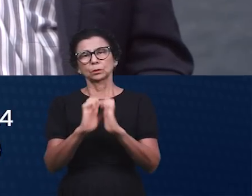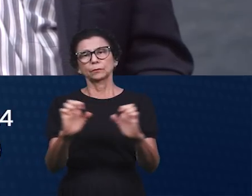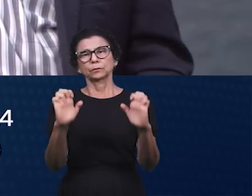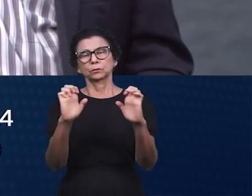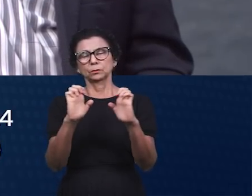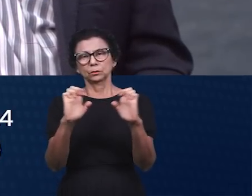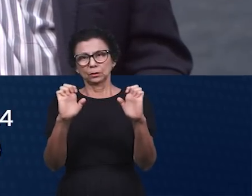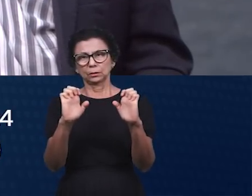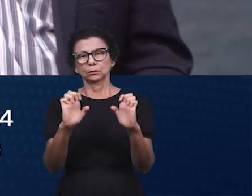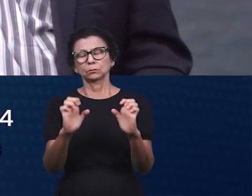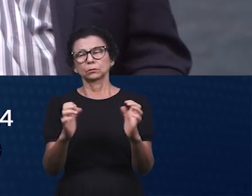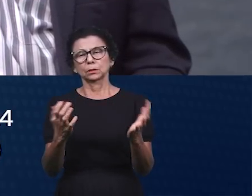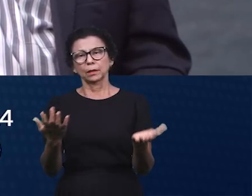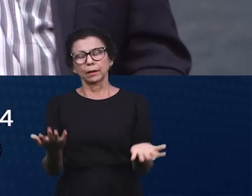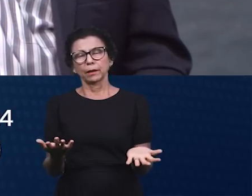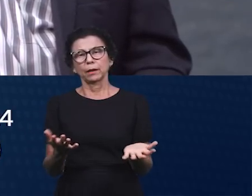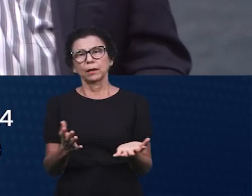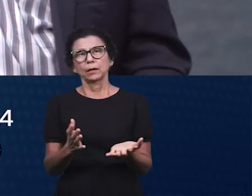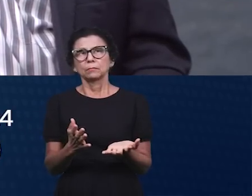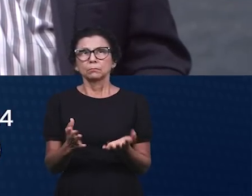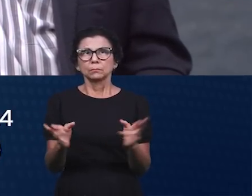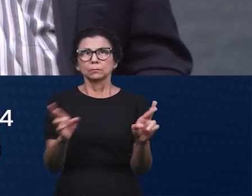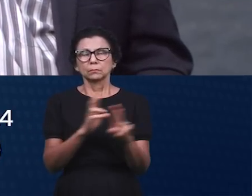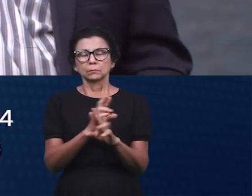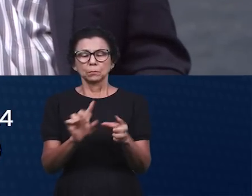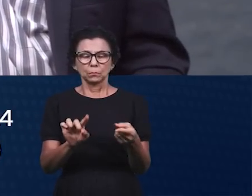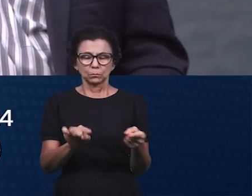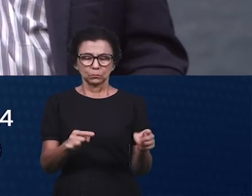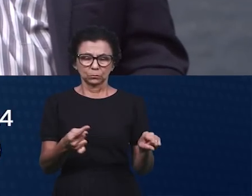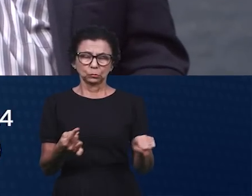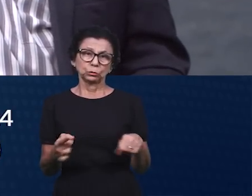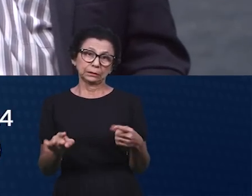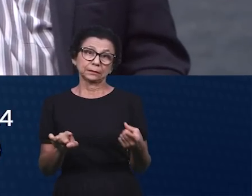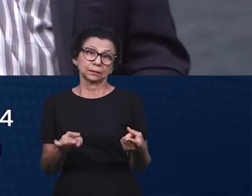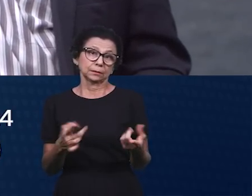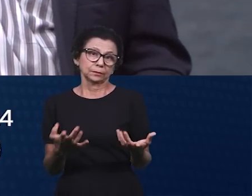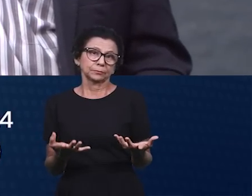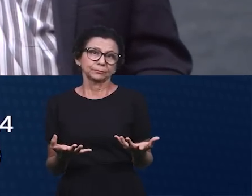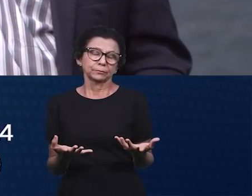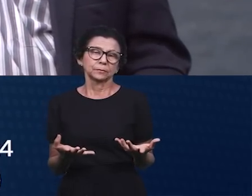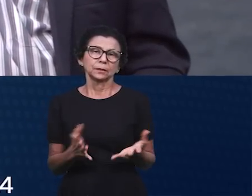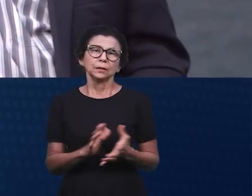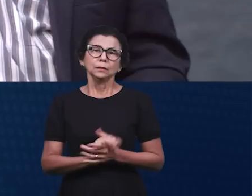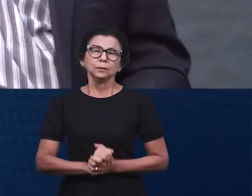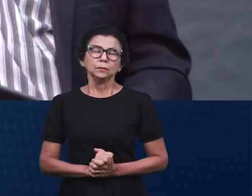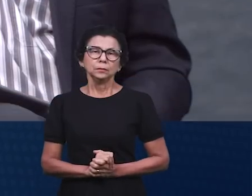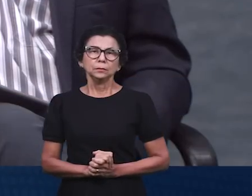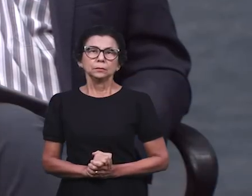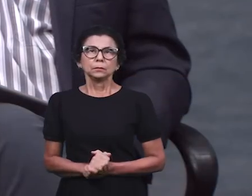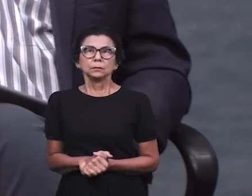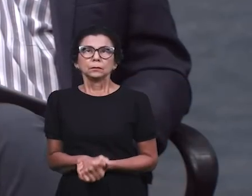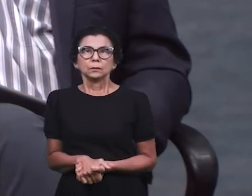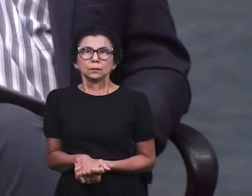que têm, na questão musical, uma grande projeção.